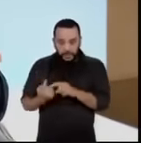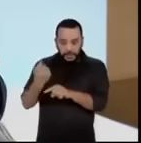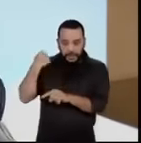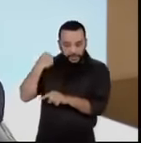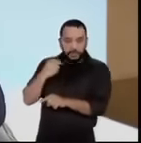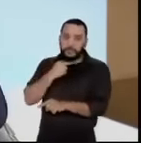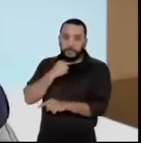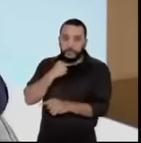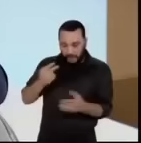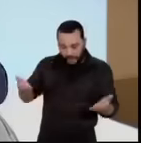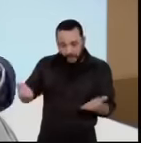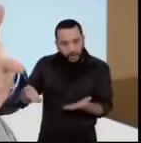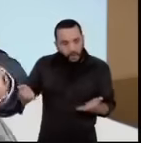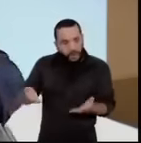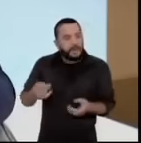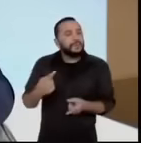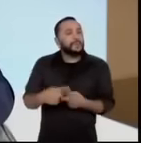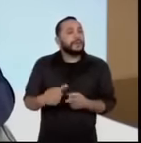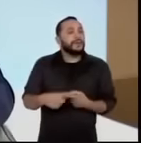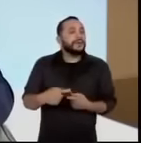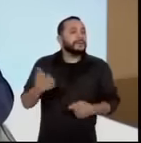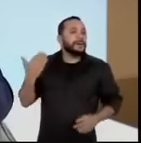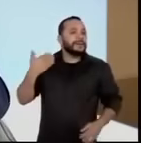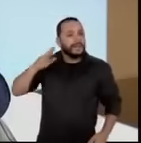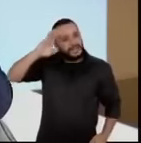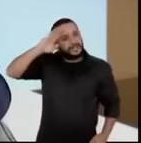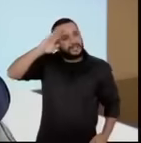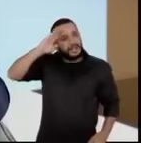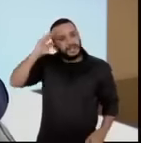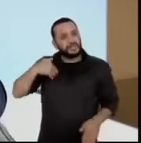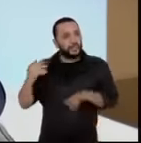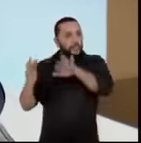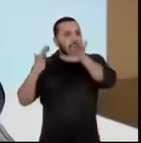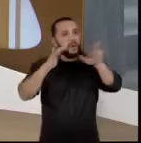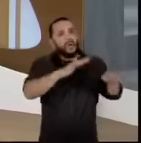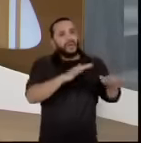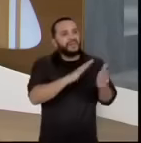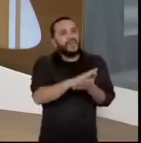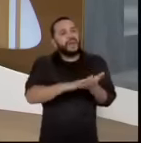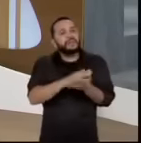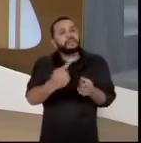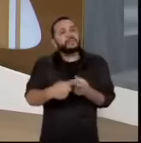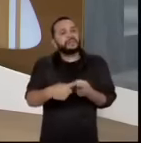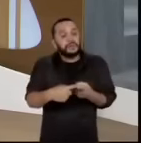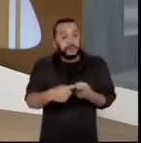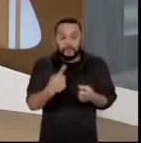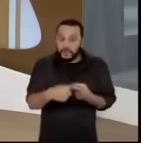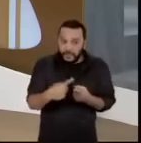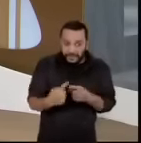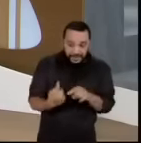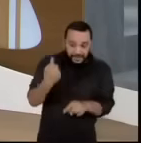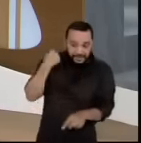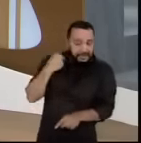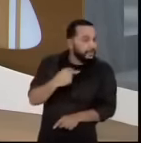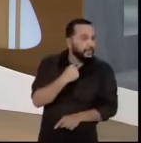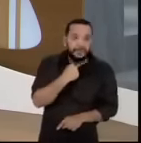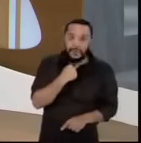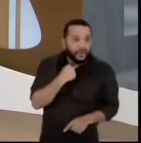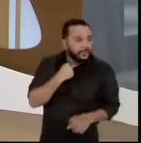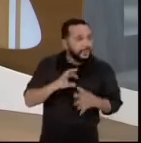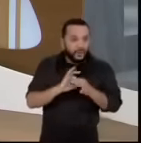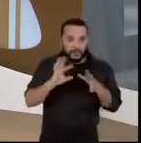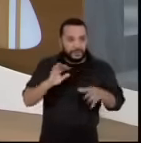fui questionado nesse sentido, por que as Forças Armadas antes não atuaram? Porque elas não podem atuar. no fator poder de